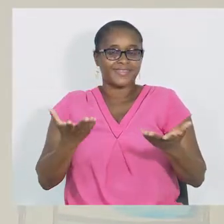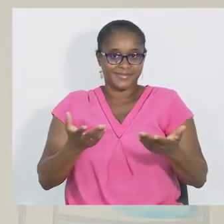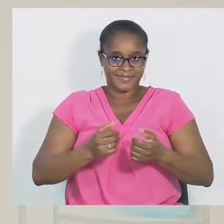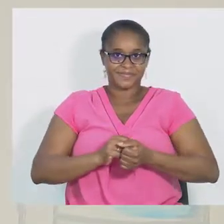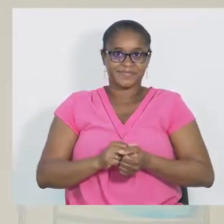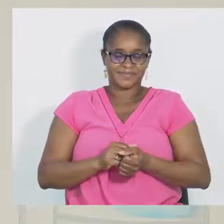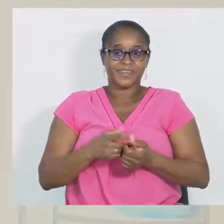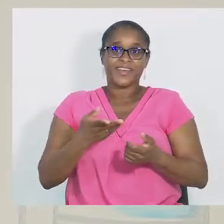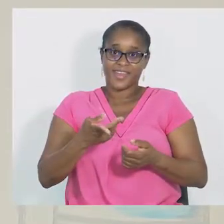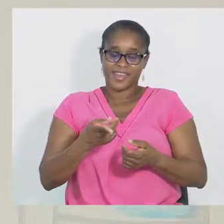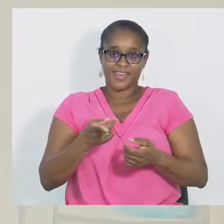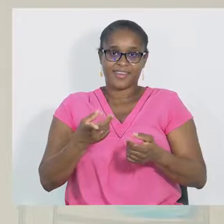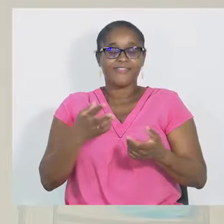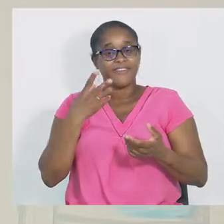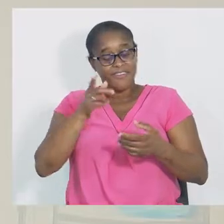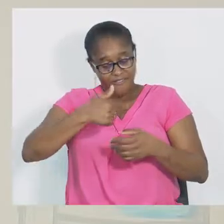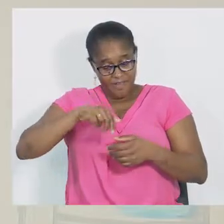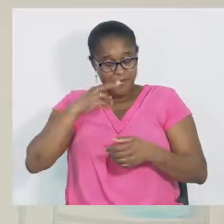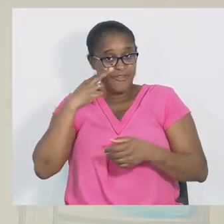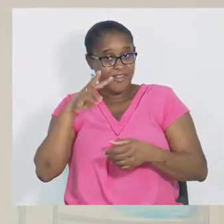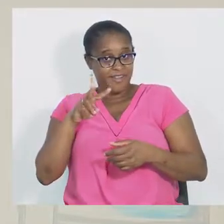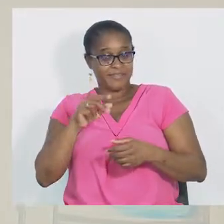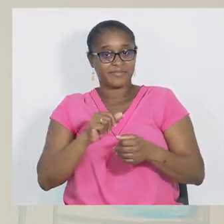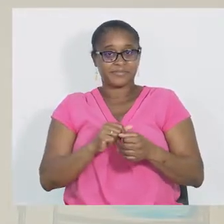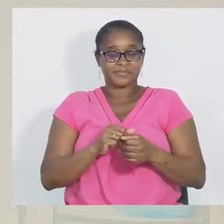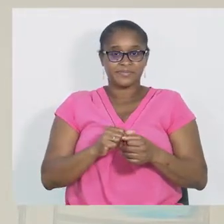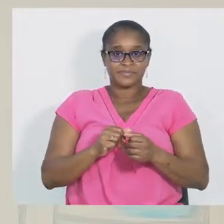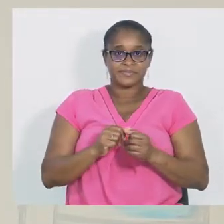O que estão a observar naquela imagem?